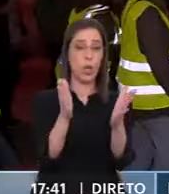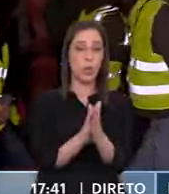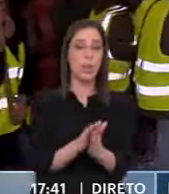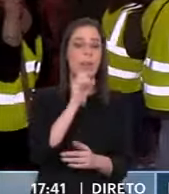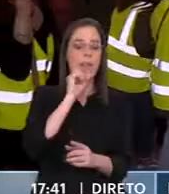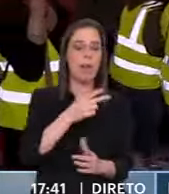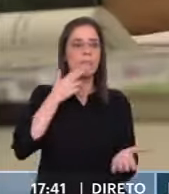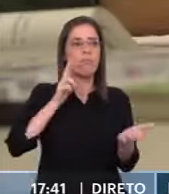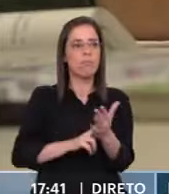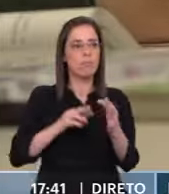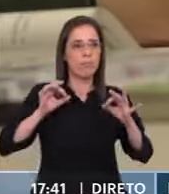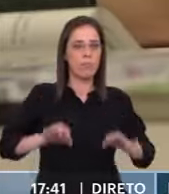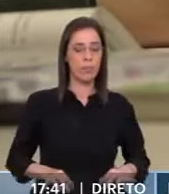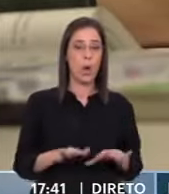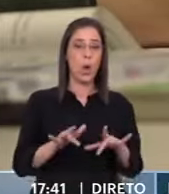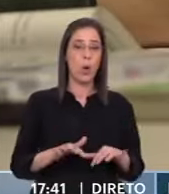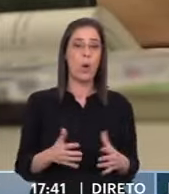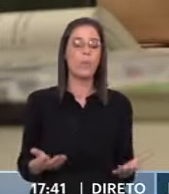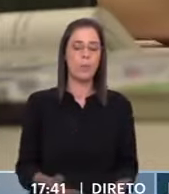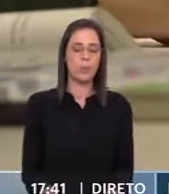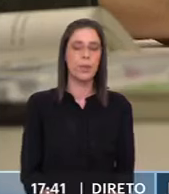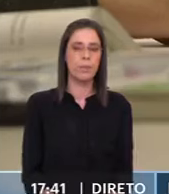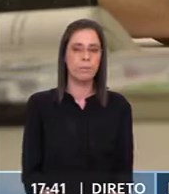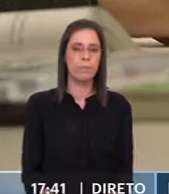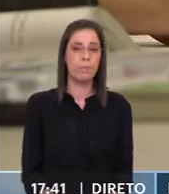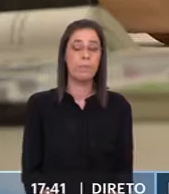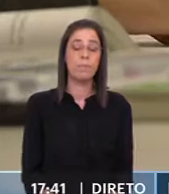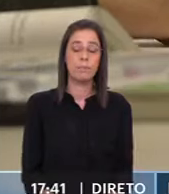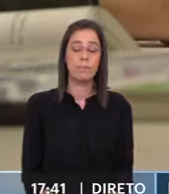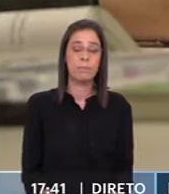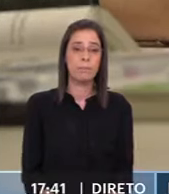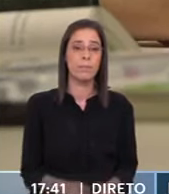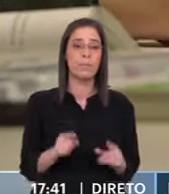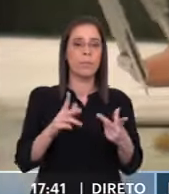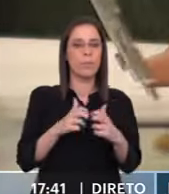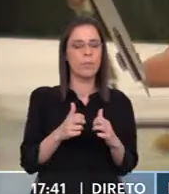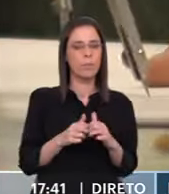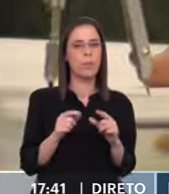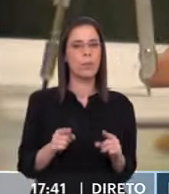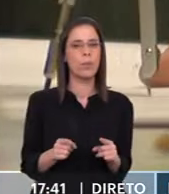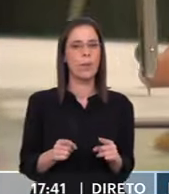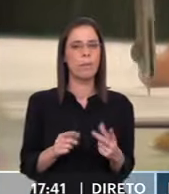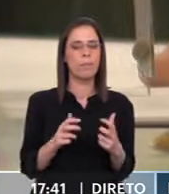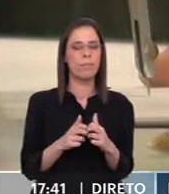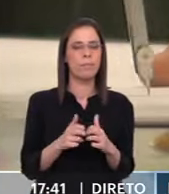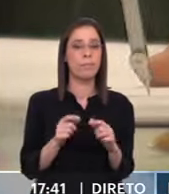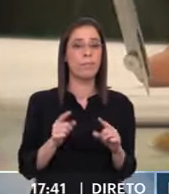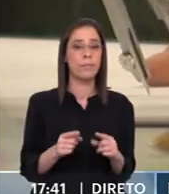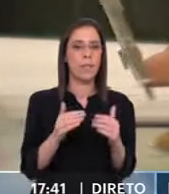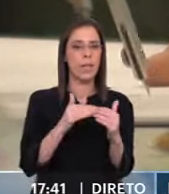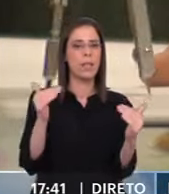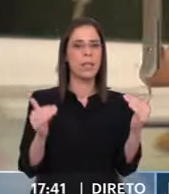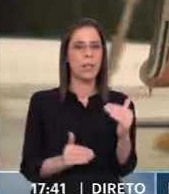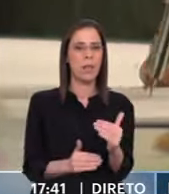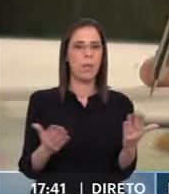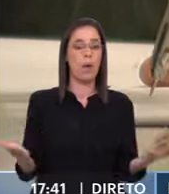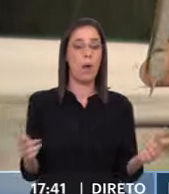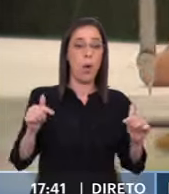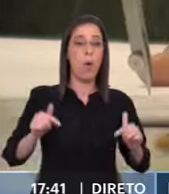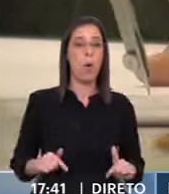na verdade, usar esses equipamentos, e depois há aqui também este problema, que é o problema da desigualdade.